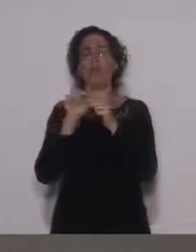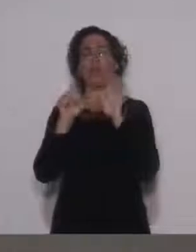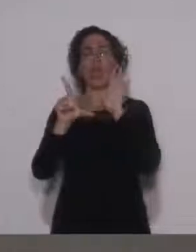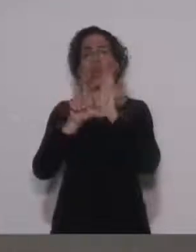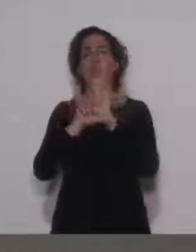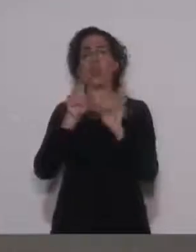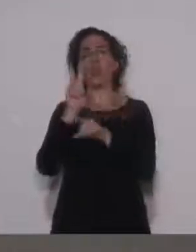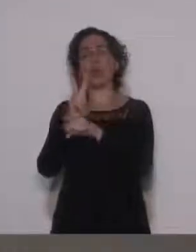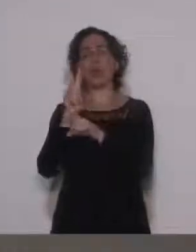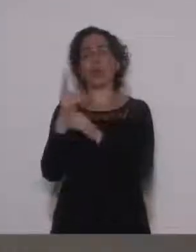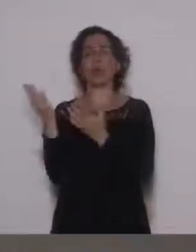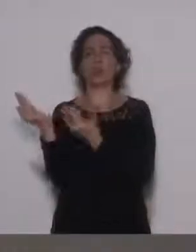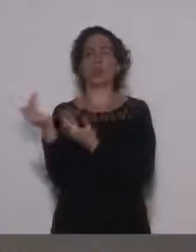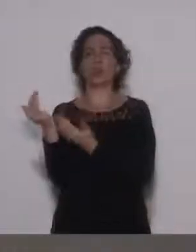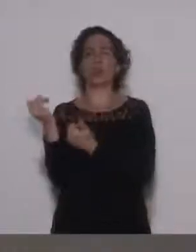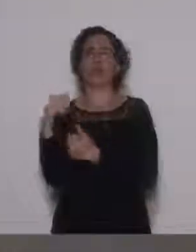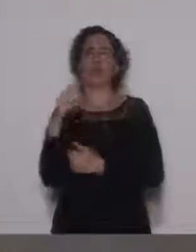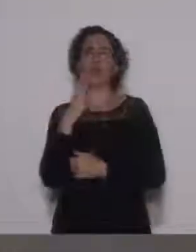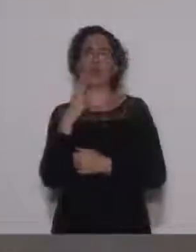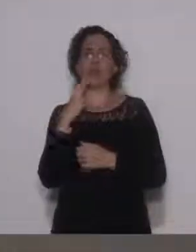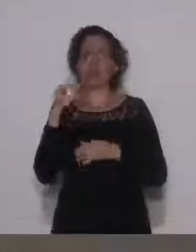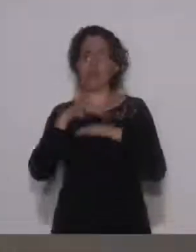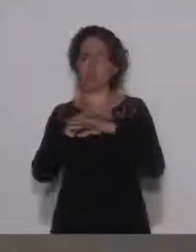para cuidar desse jovem na cidade. Por essa noite é só. Uma boa noite a todos.